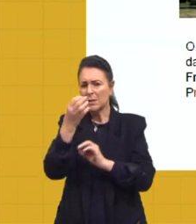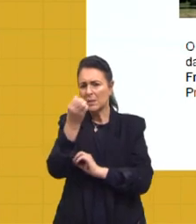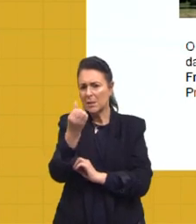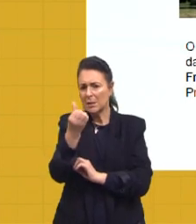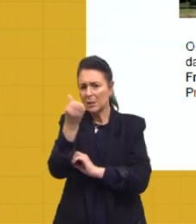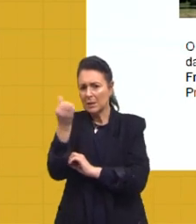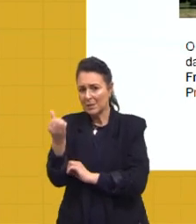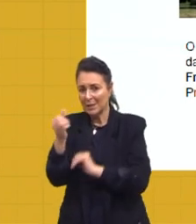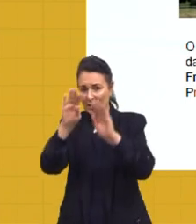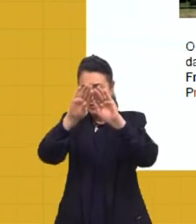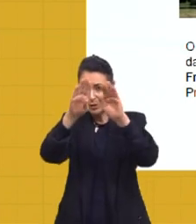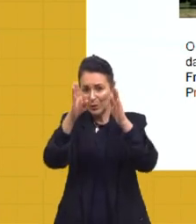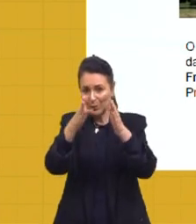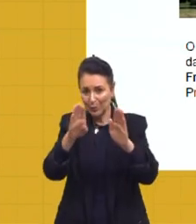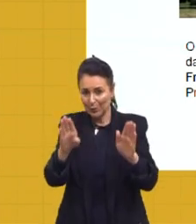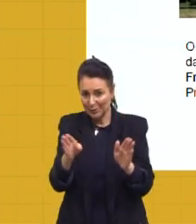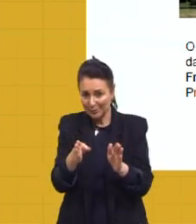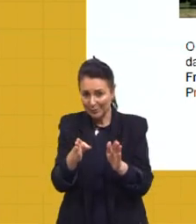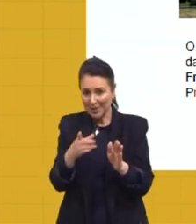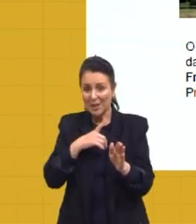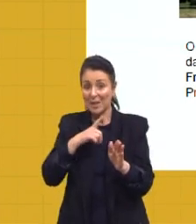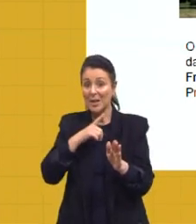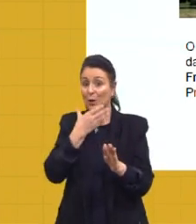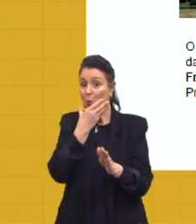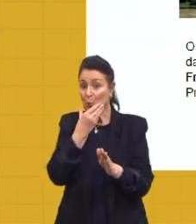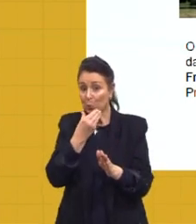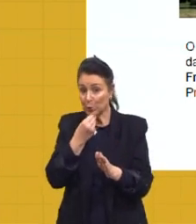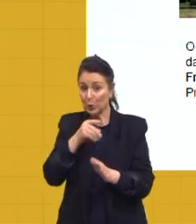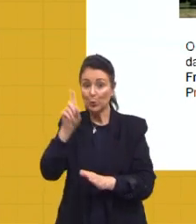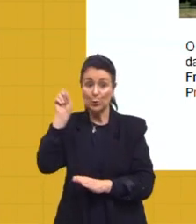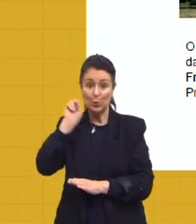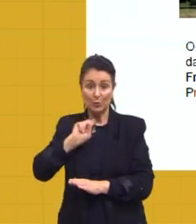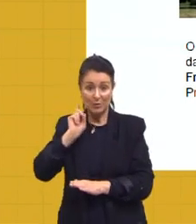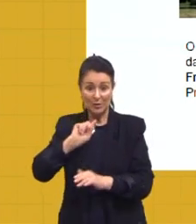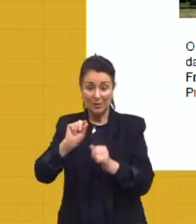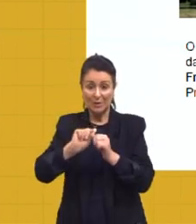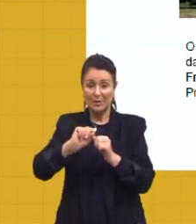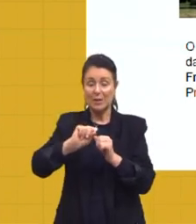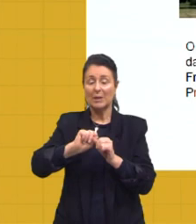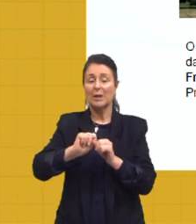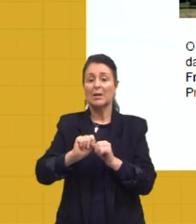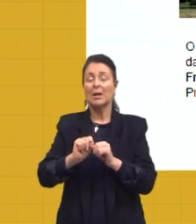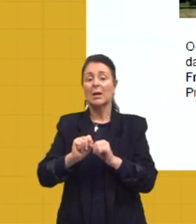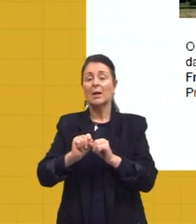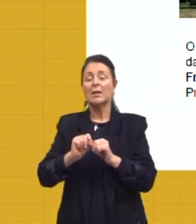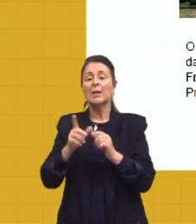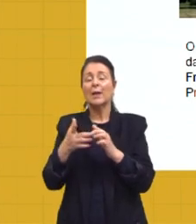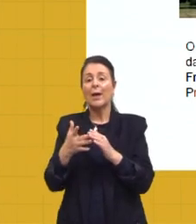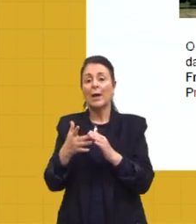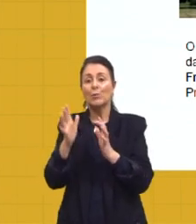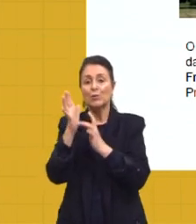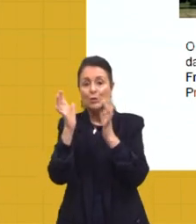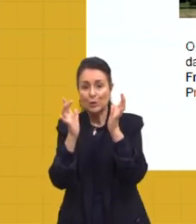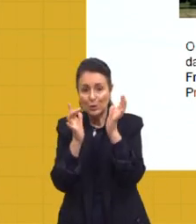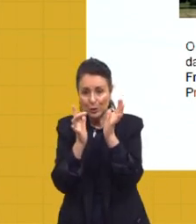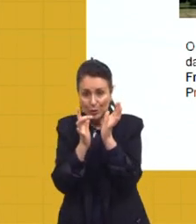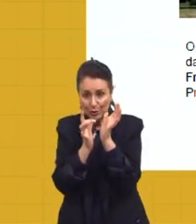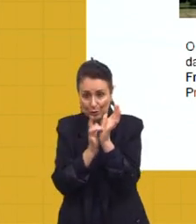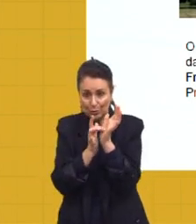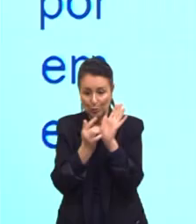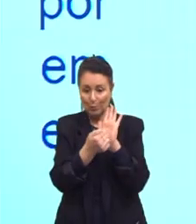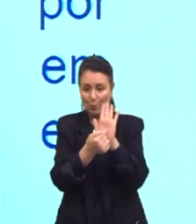66 esculturas que foram pro é levadinho é Jesus escarnecido pelos soldados Romanos